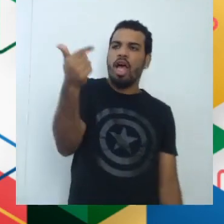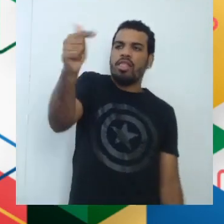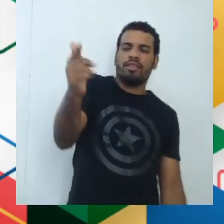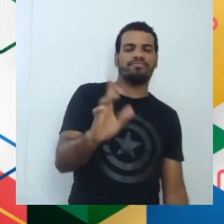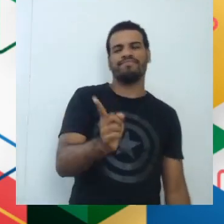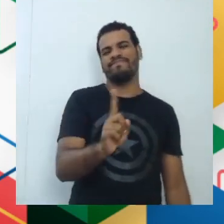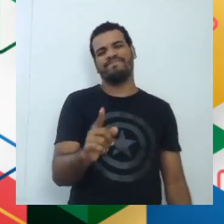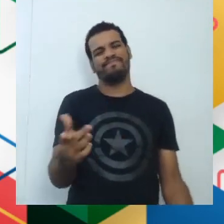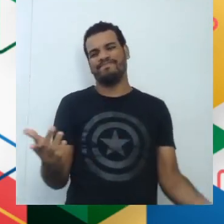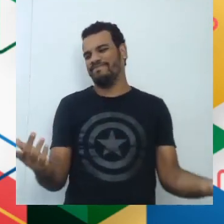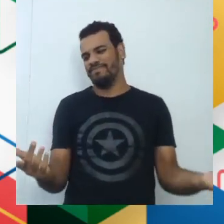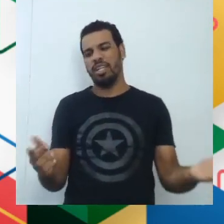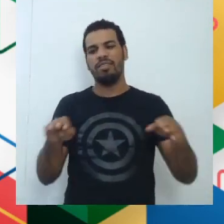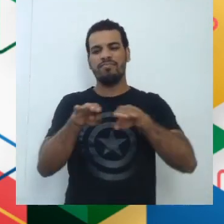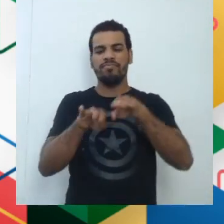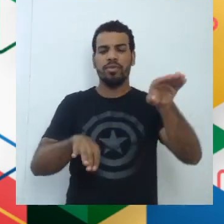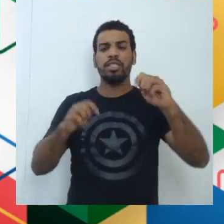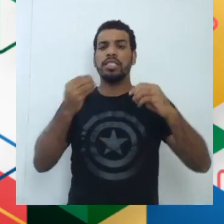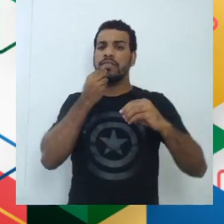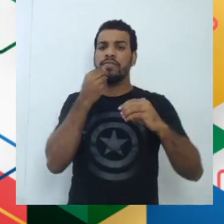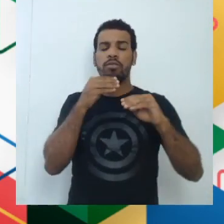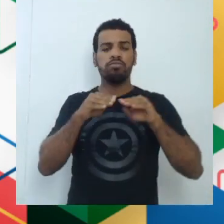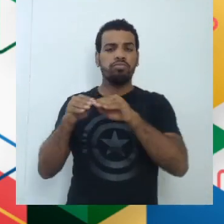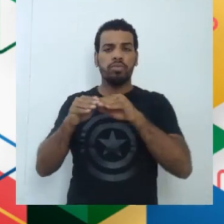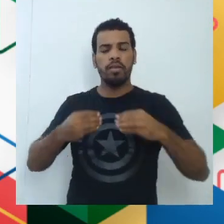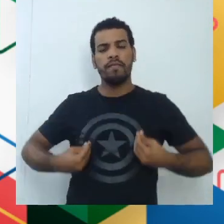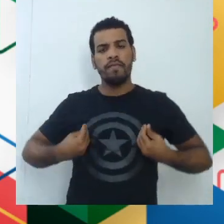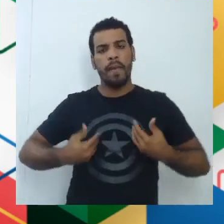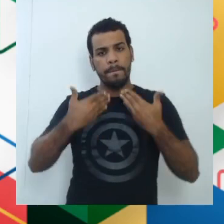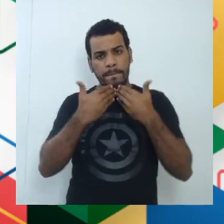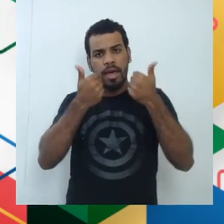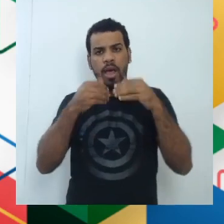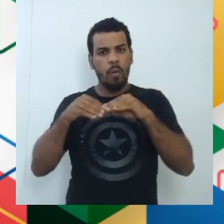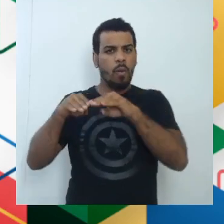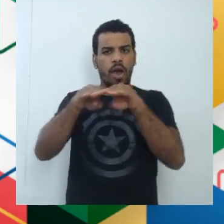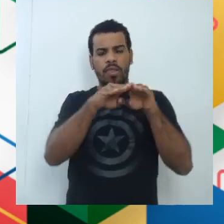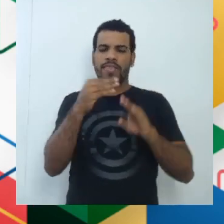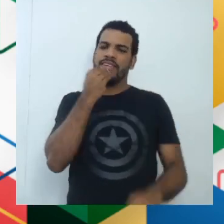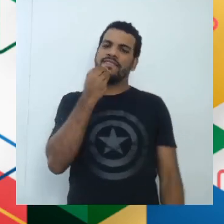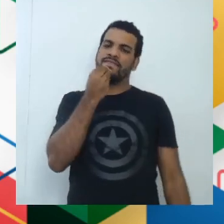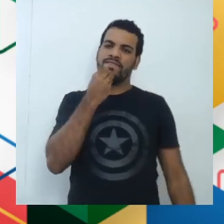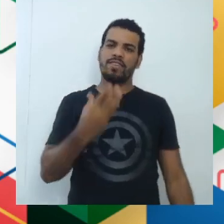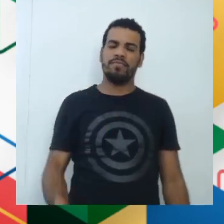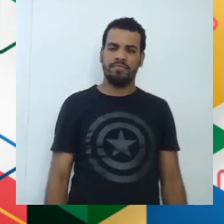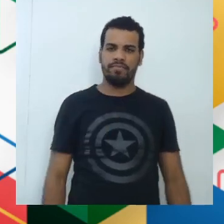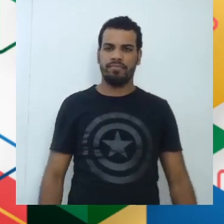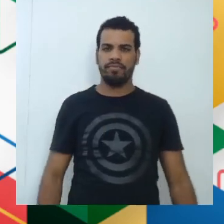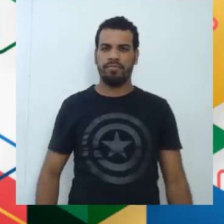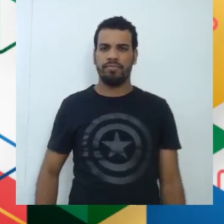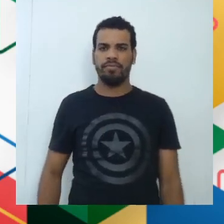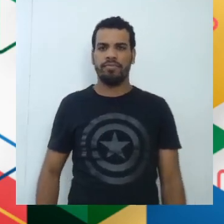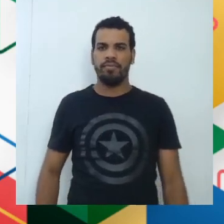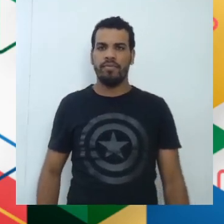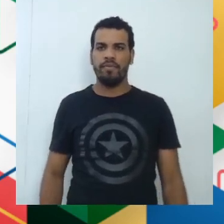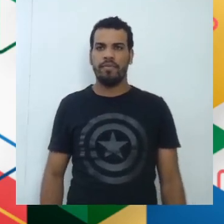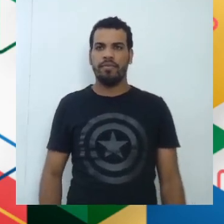deveriam viver de forma muito mais igualitária. Letra B. As relações sociais entre os